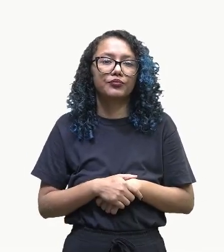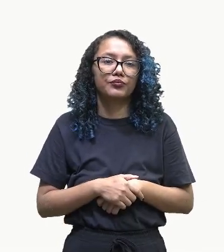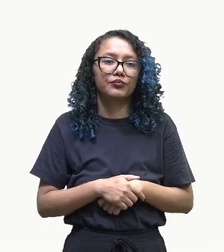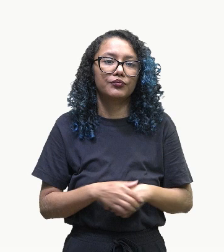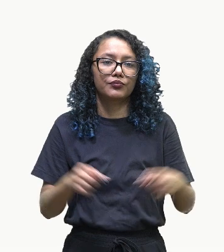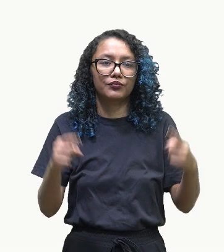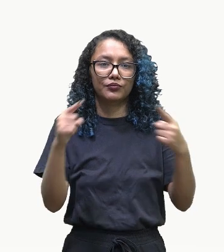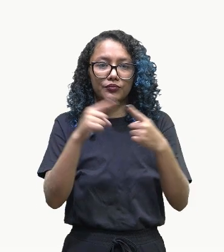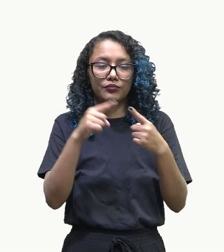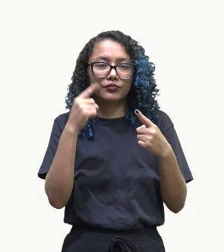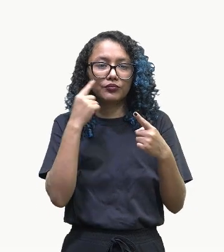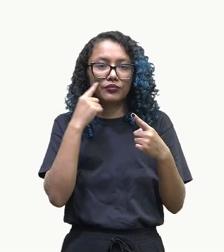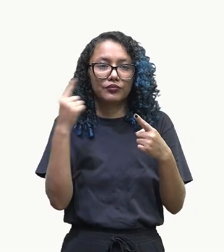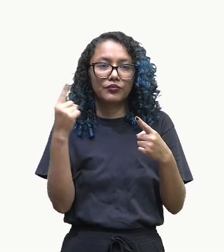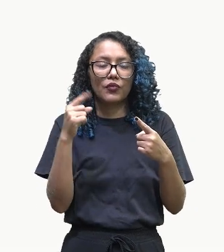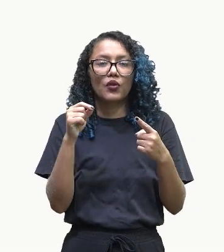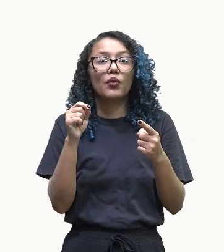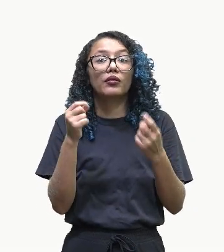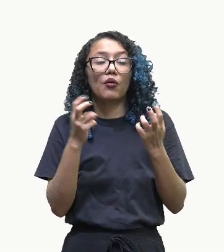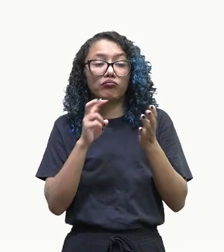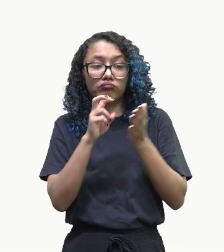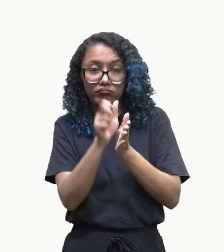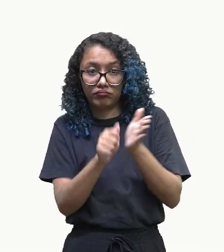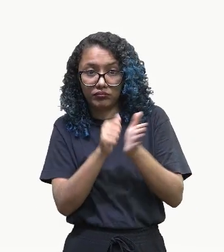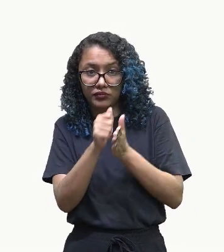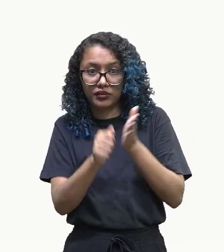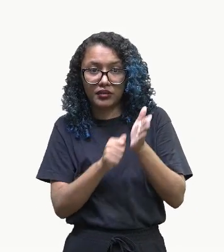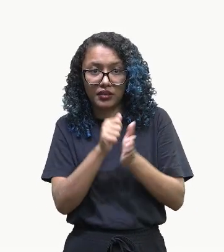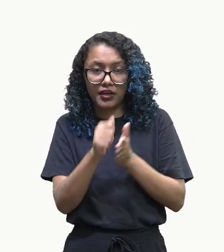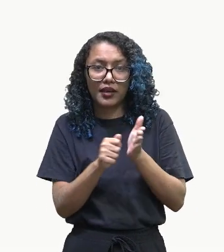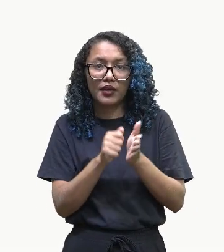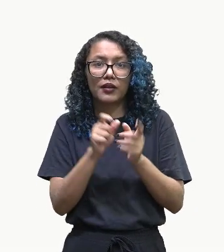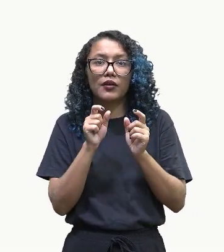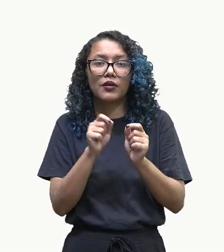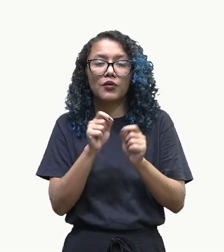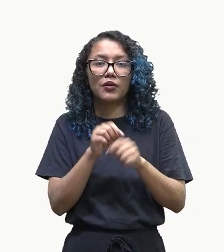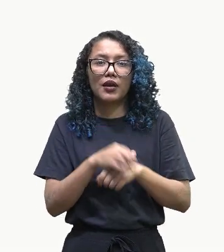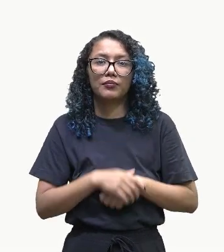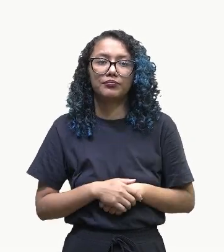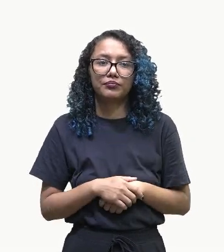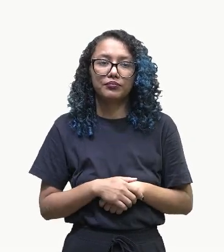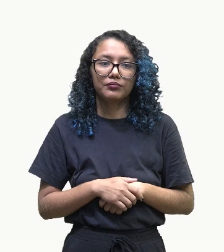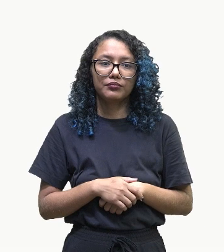o trem, lembrando que o trem ele passa pela superfície, ele vai passar